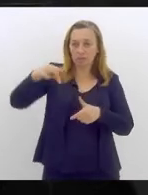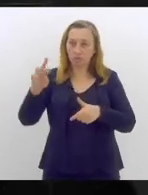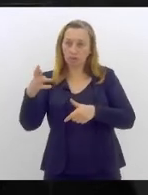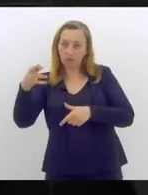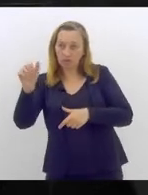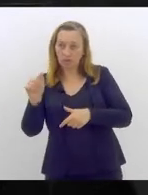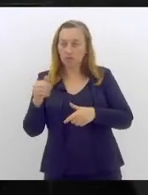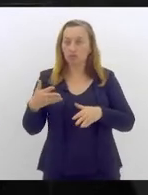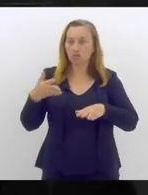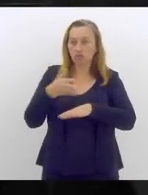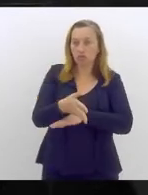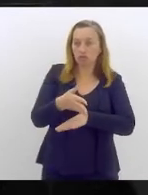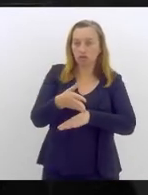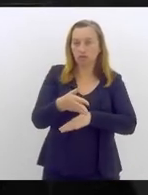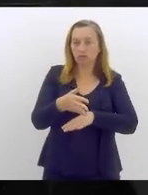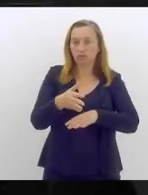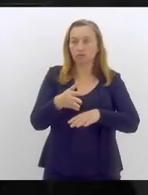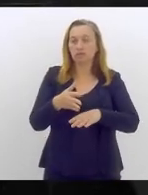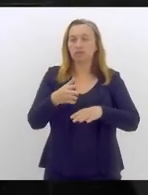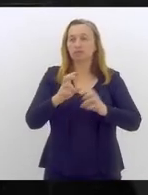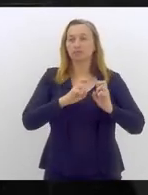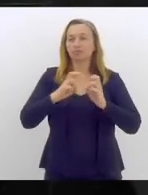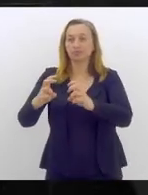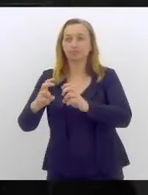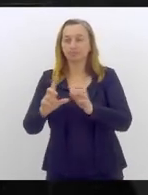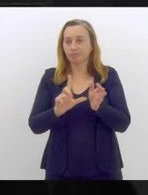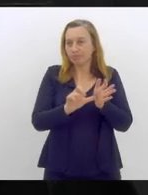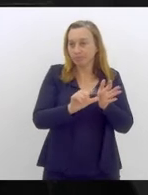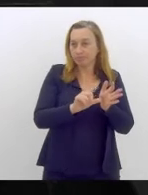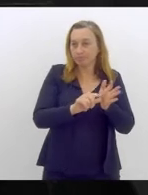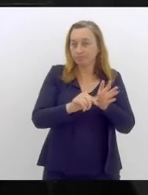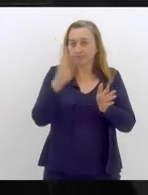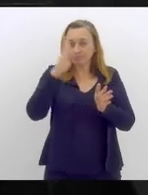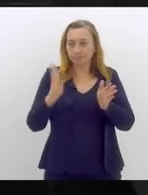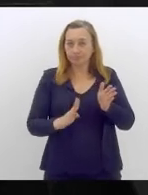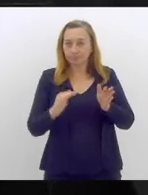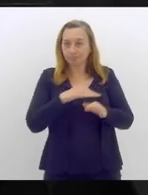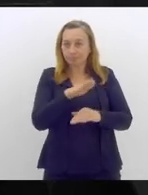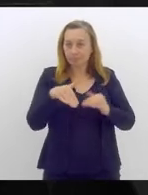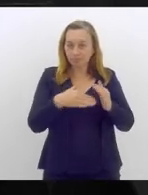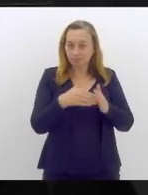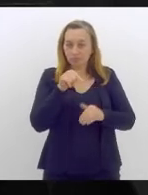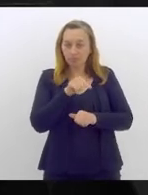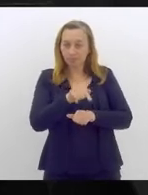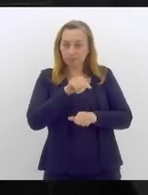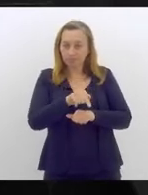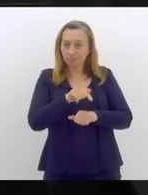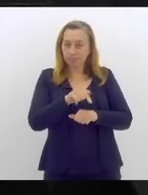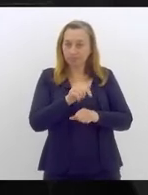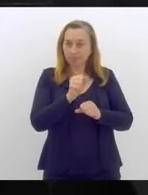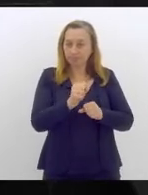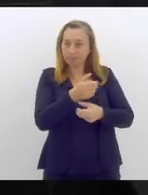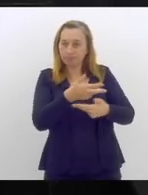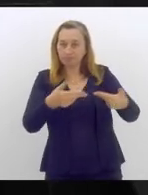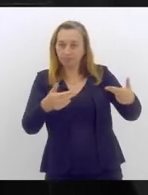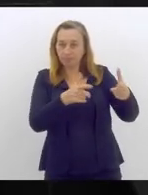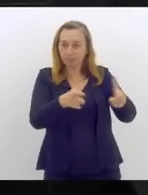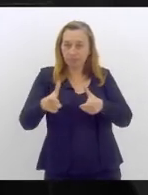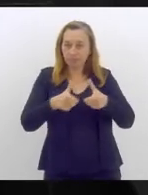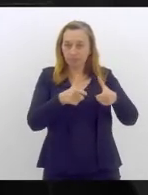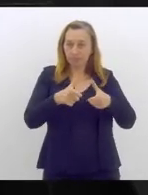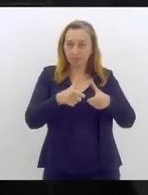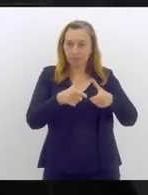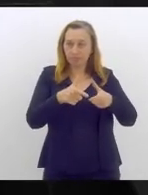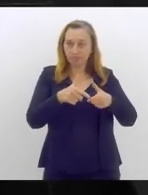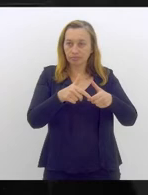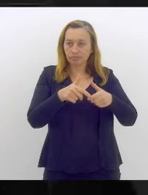trem na central do Brasil tia Ju cidadãos E cidadães aí a partir dali vão para várias áreas da cidade